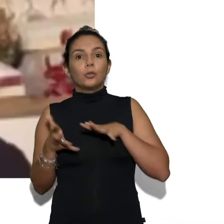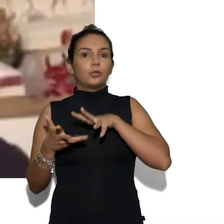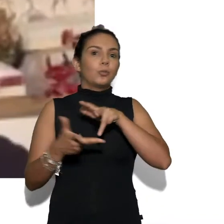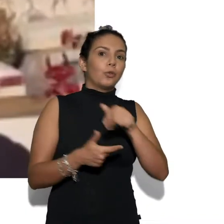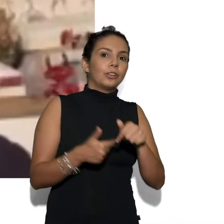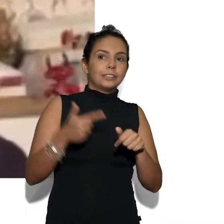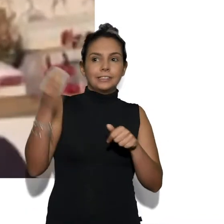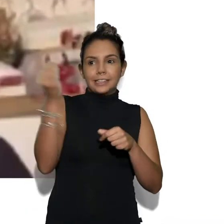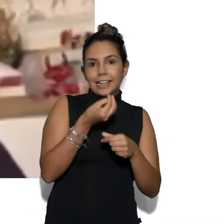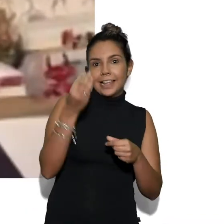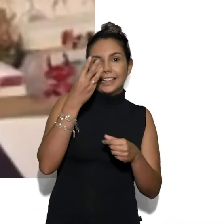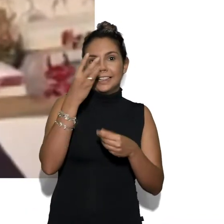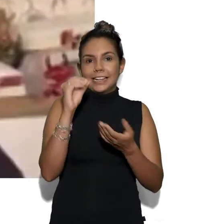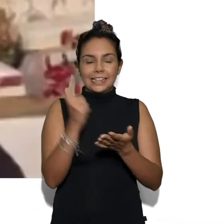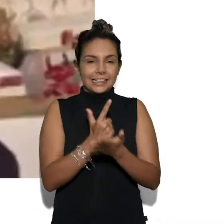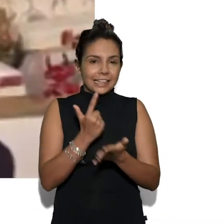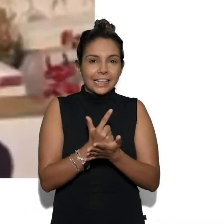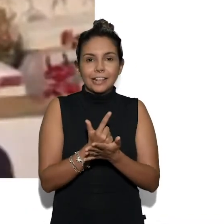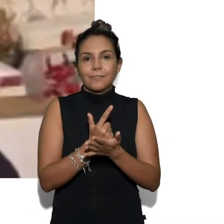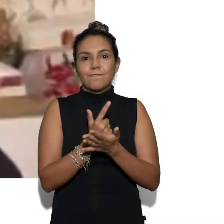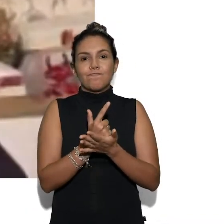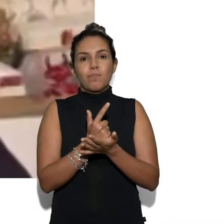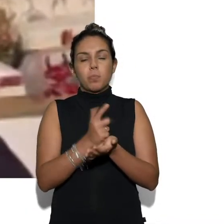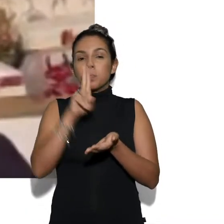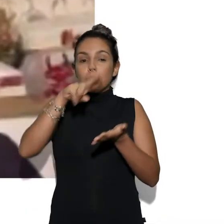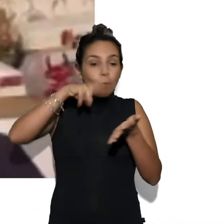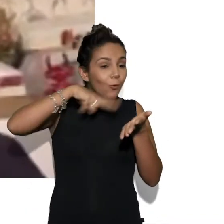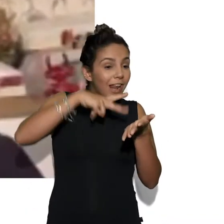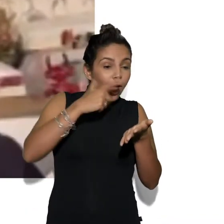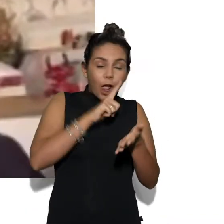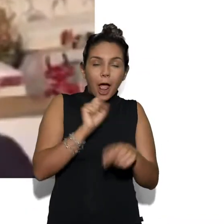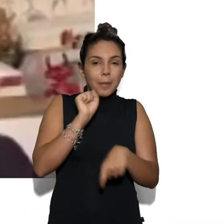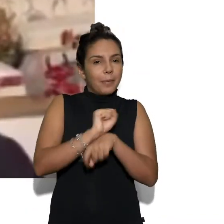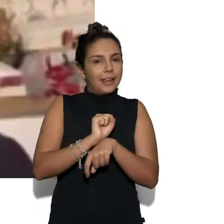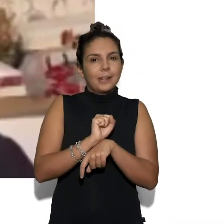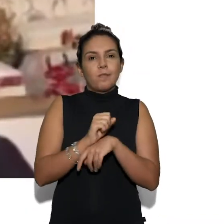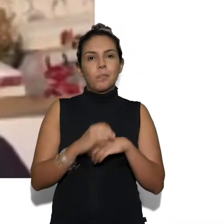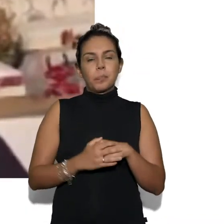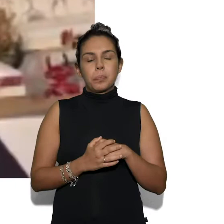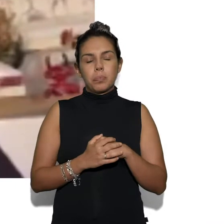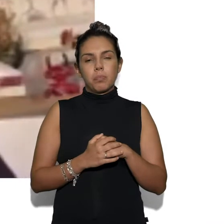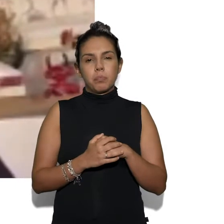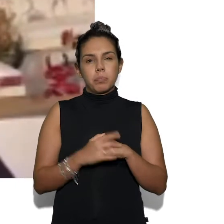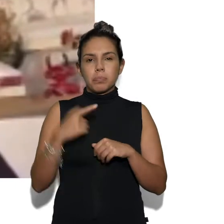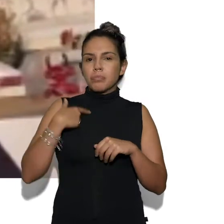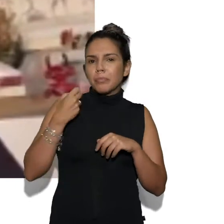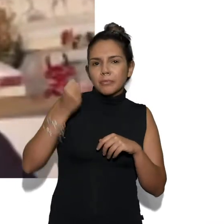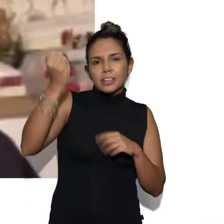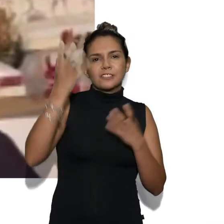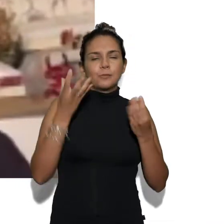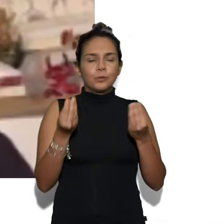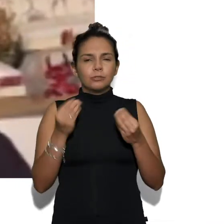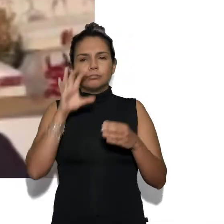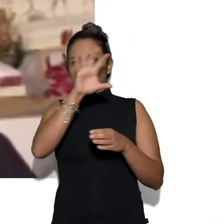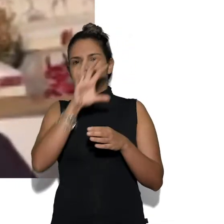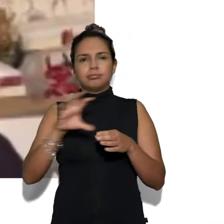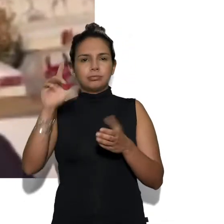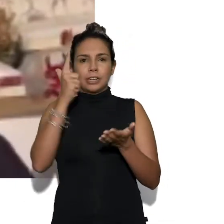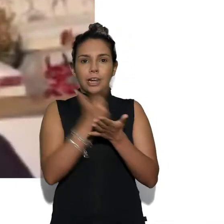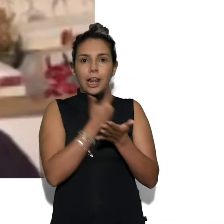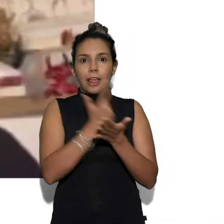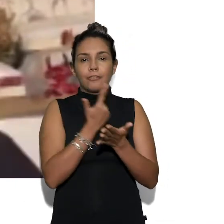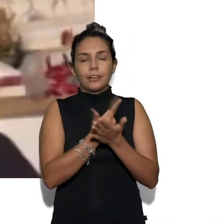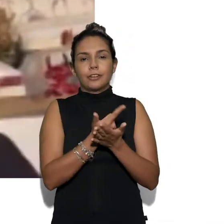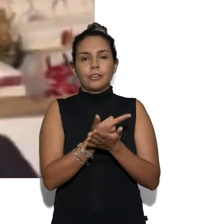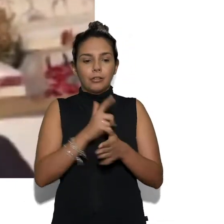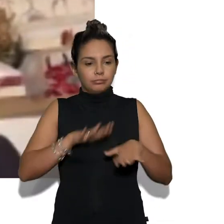mais 30, 40 livros e depois estava outra vez no hemisfério sul ou ia para norte e os livros